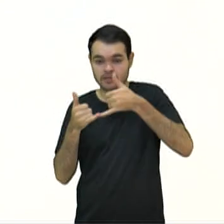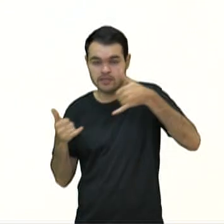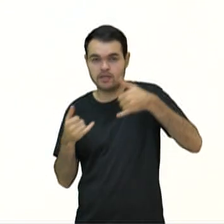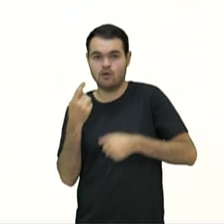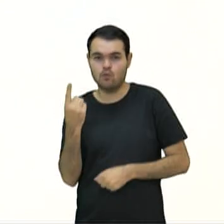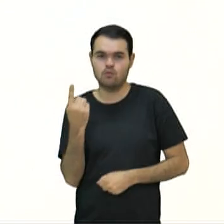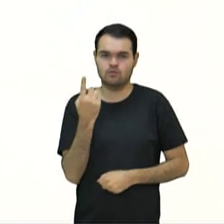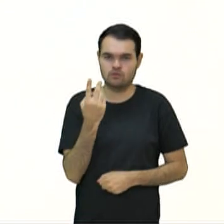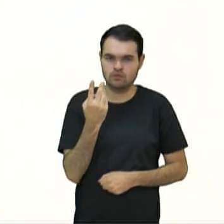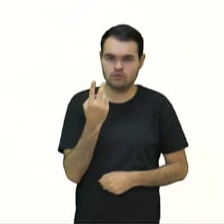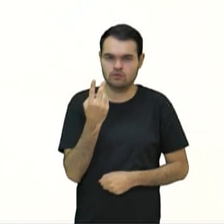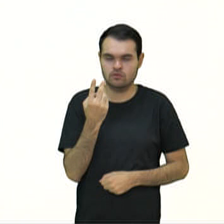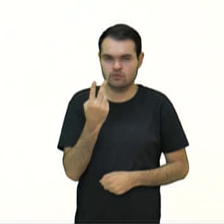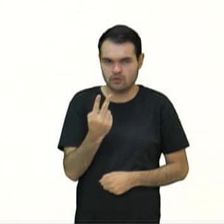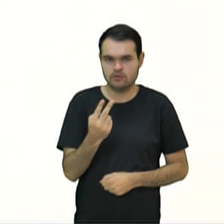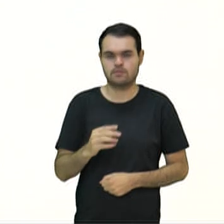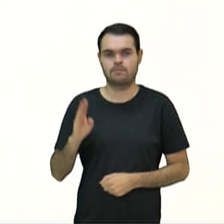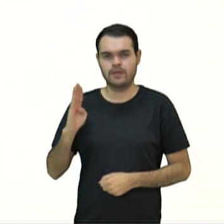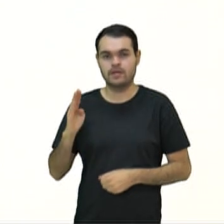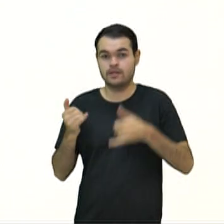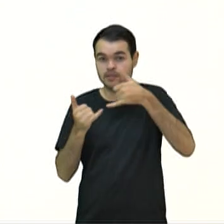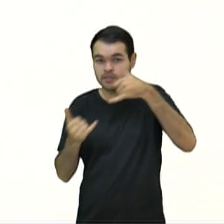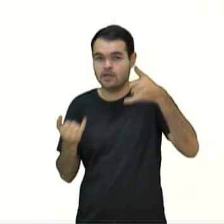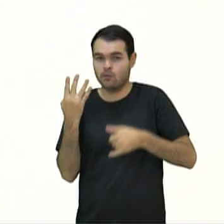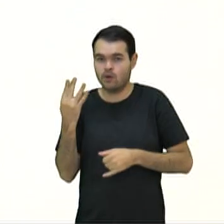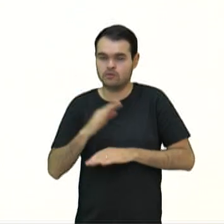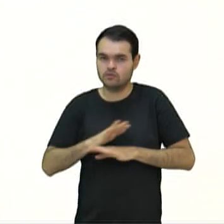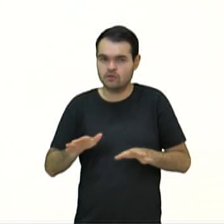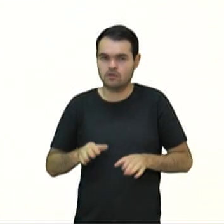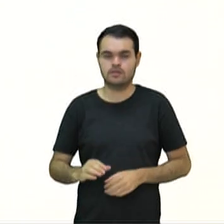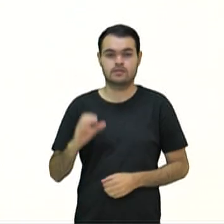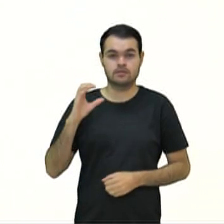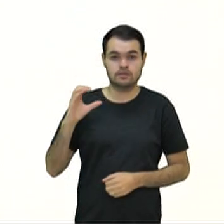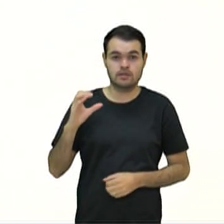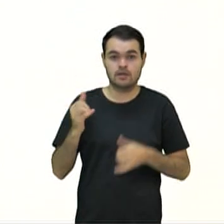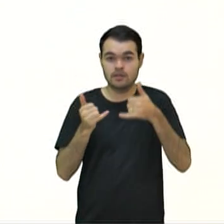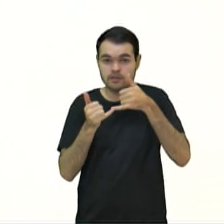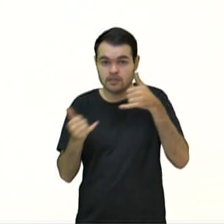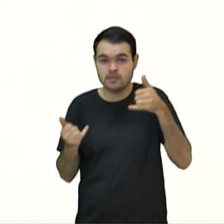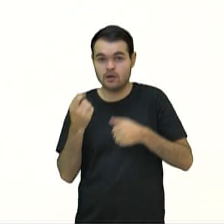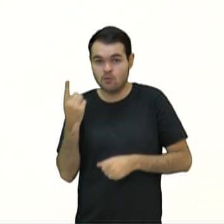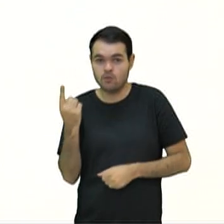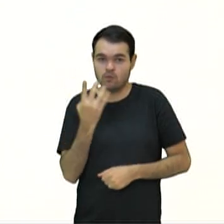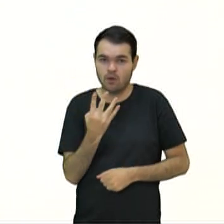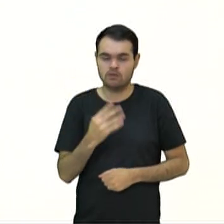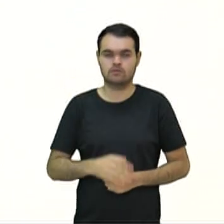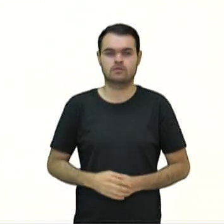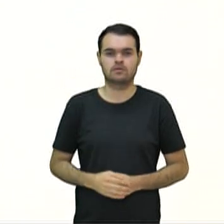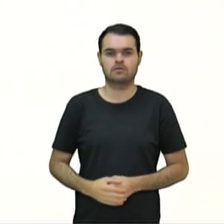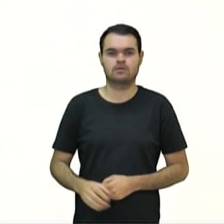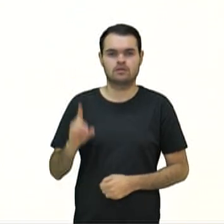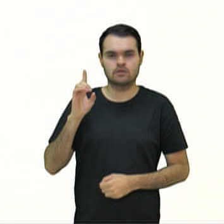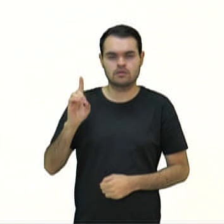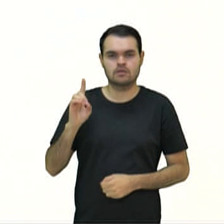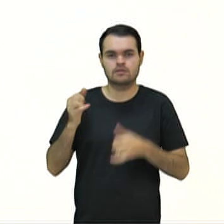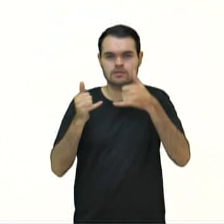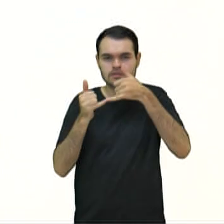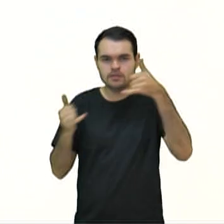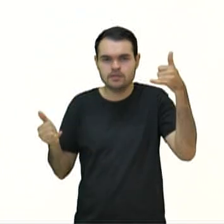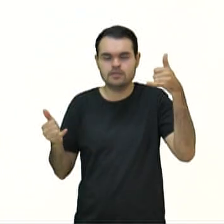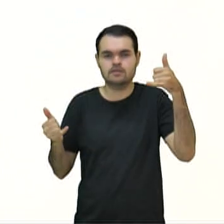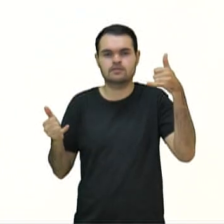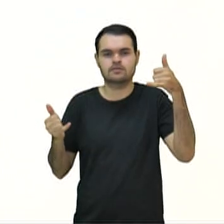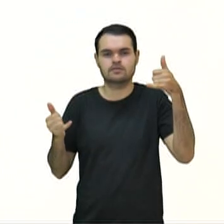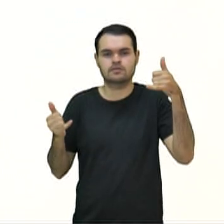1 e 2. Item B. Somente a linha 4. Item C. Somente as linhas 1 e 4. E item D. Somente as